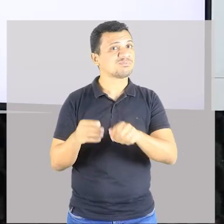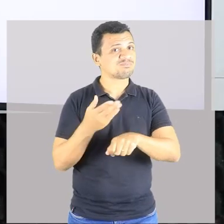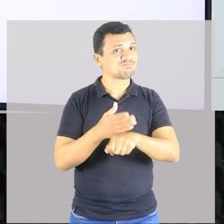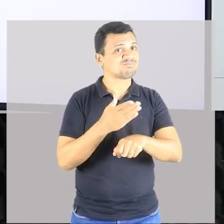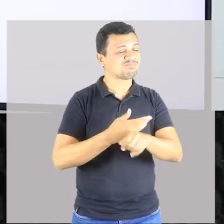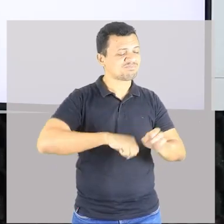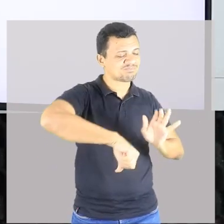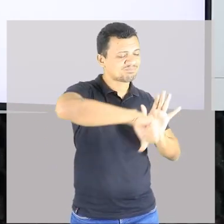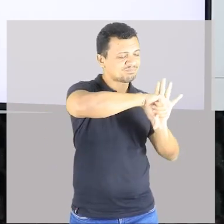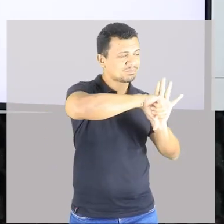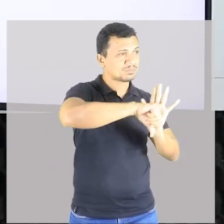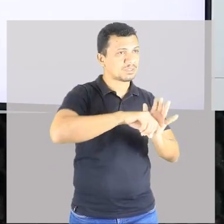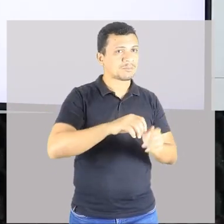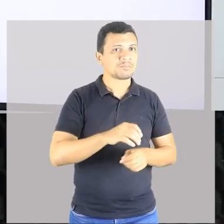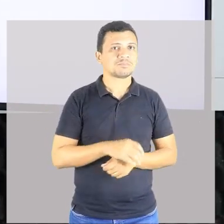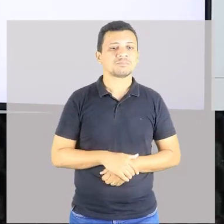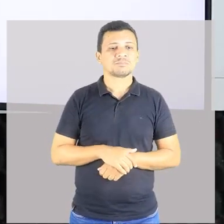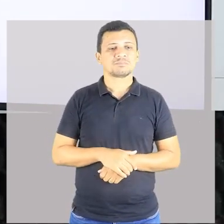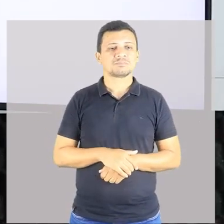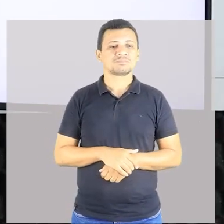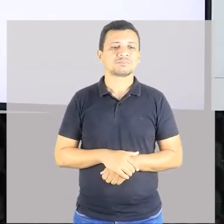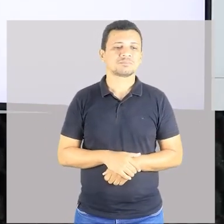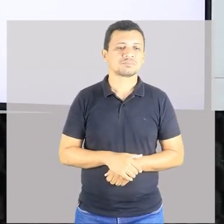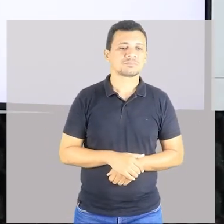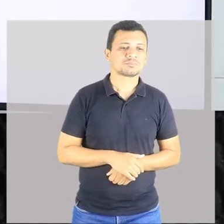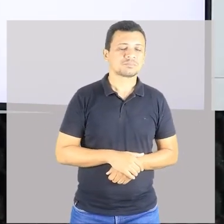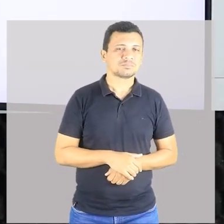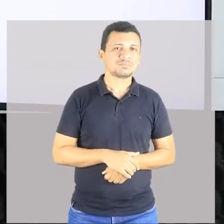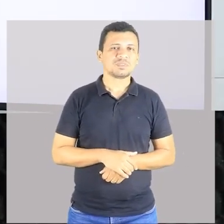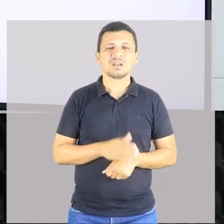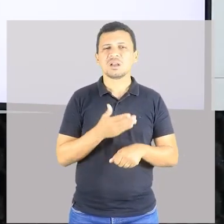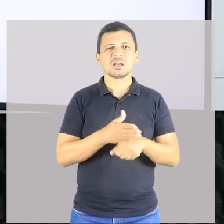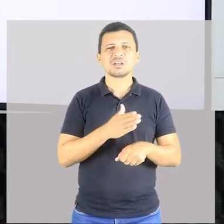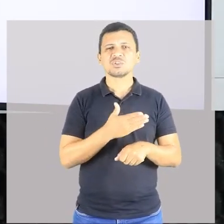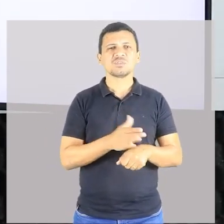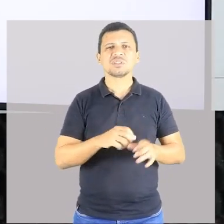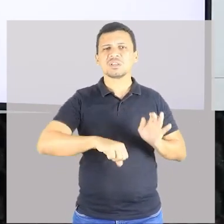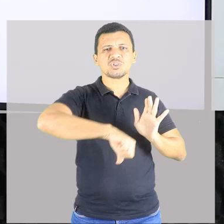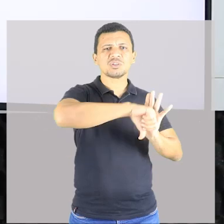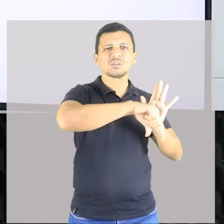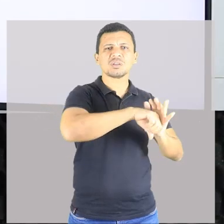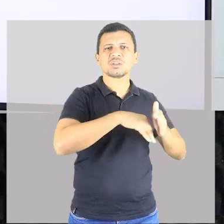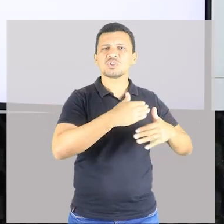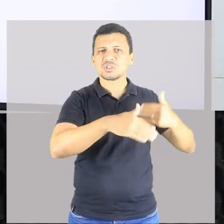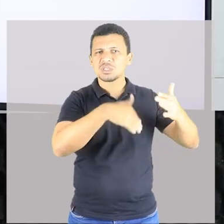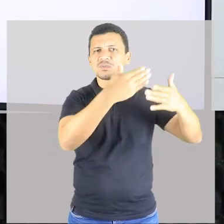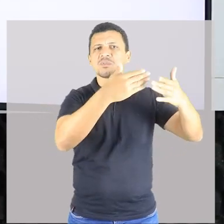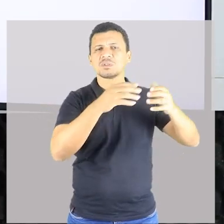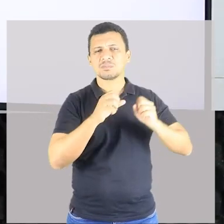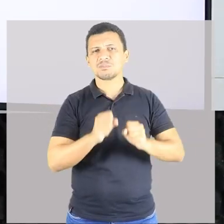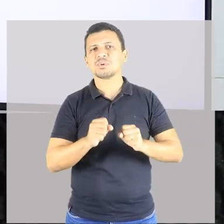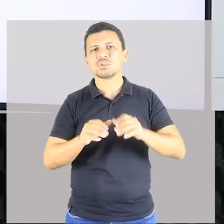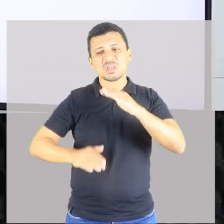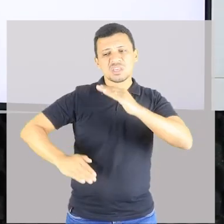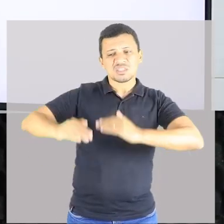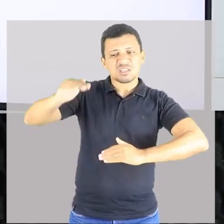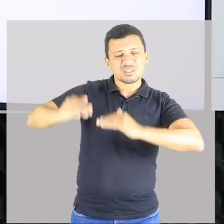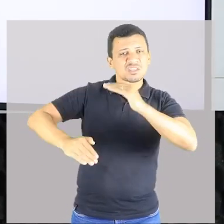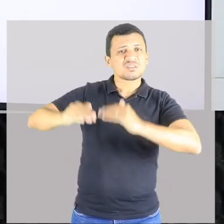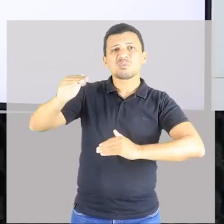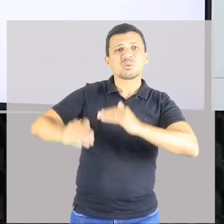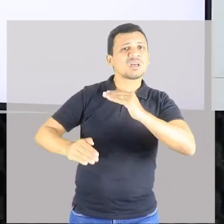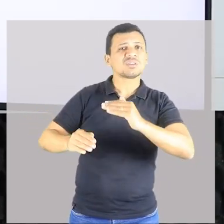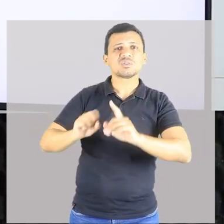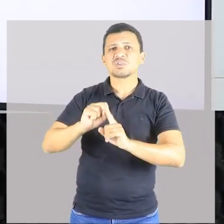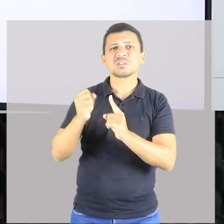gente consolidar, para fechar aqui com chave de ouro, quais são essas atividades que podem ser desenvolvidas a partir da desigualdade que a globalização